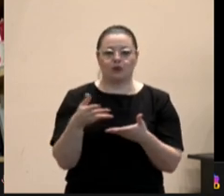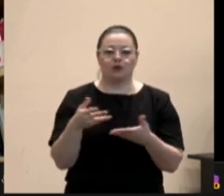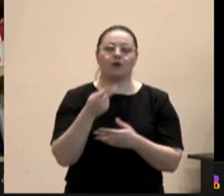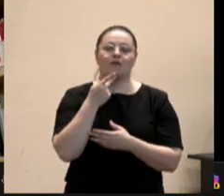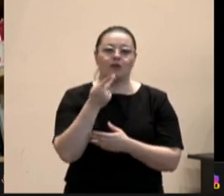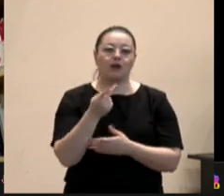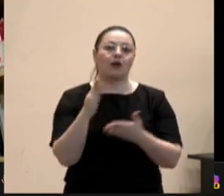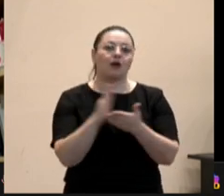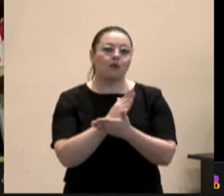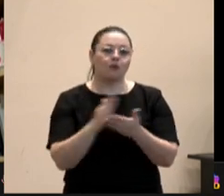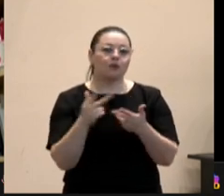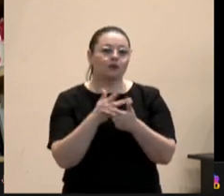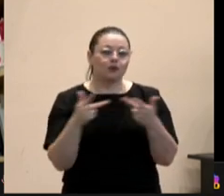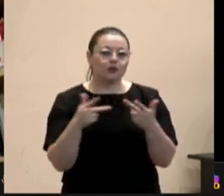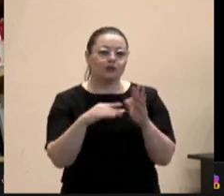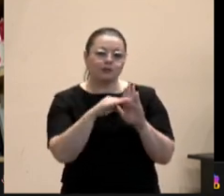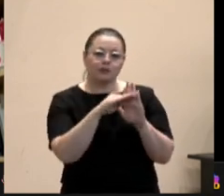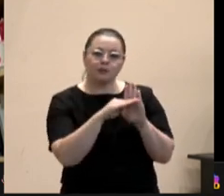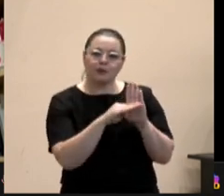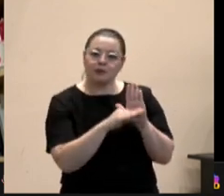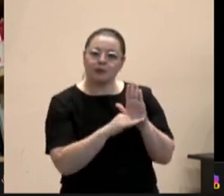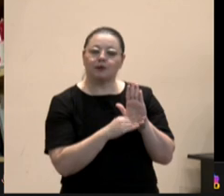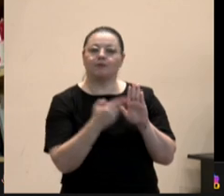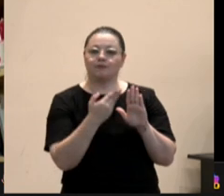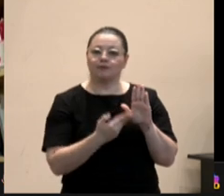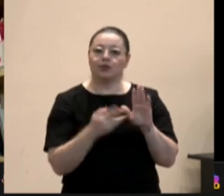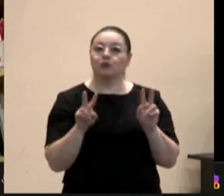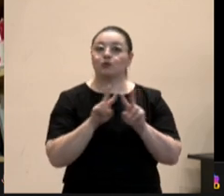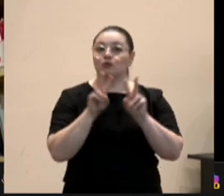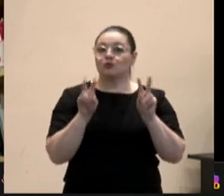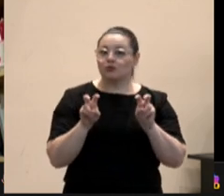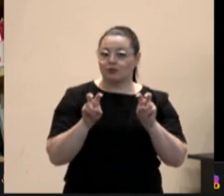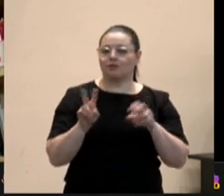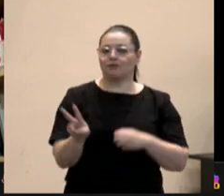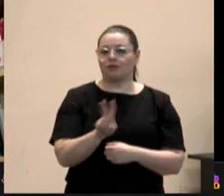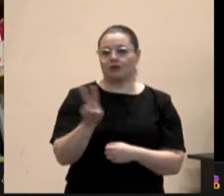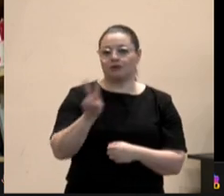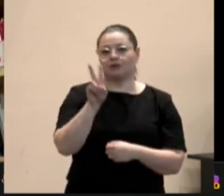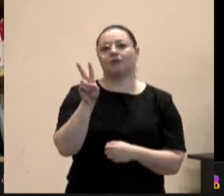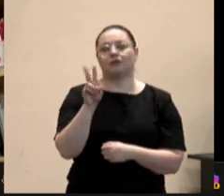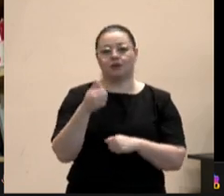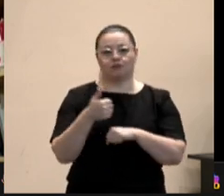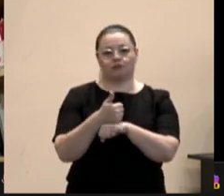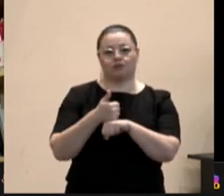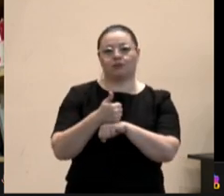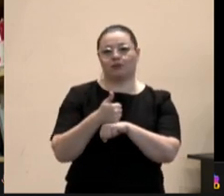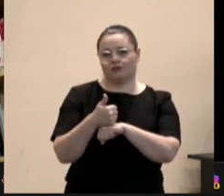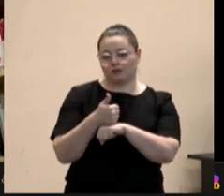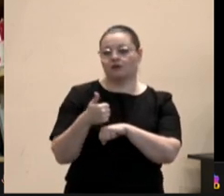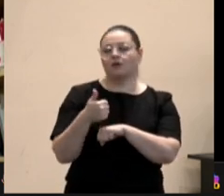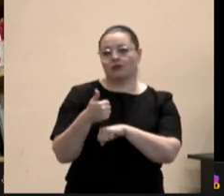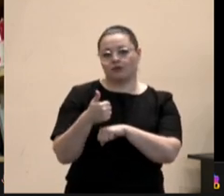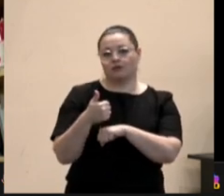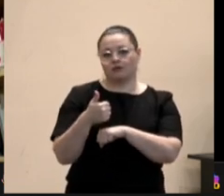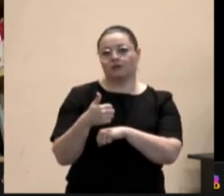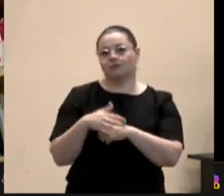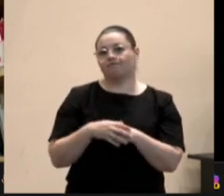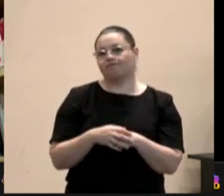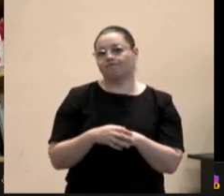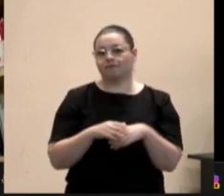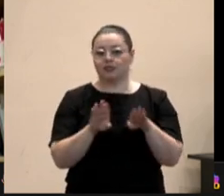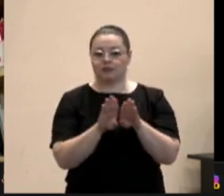algumas considerações, então, com relação ao tema da valorização dos profissionais